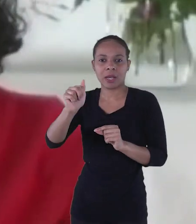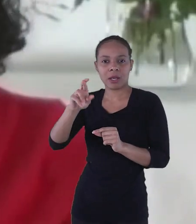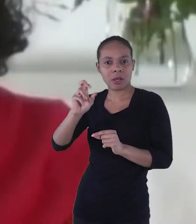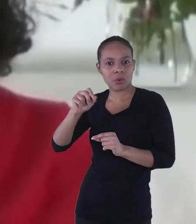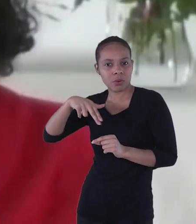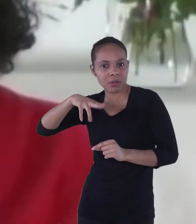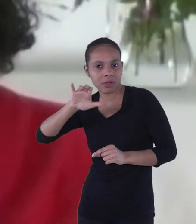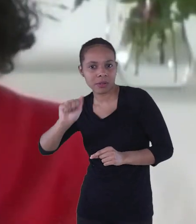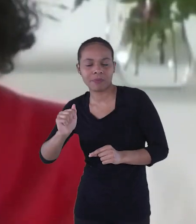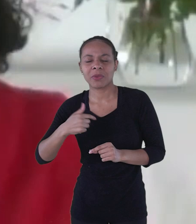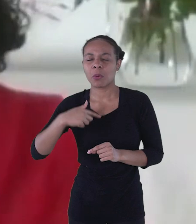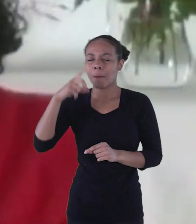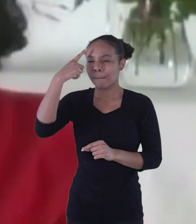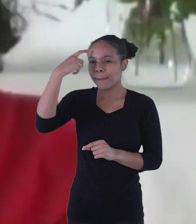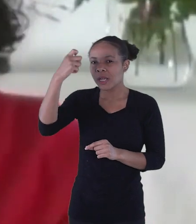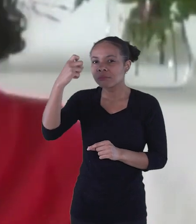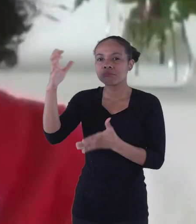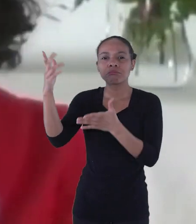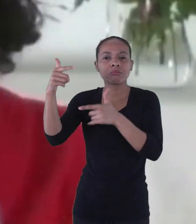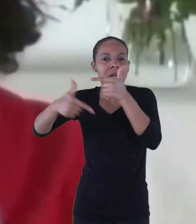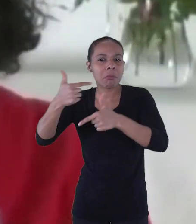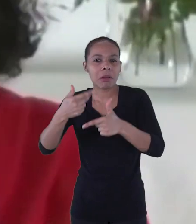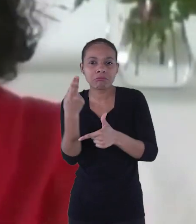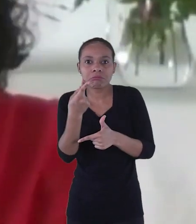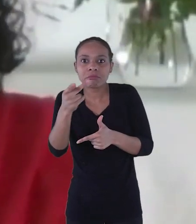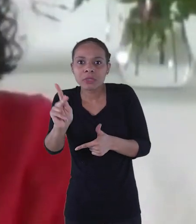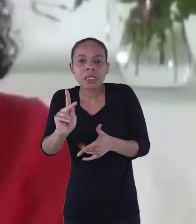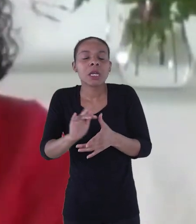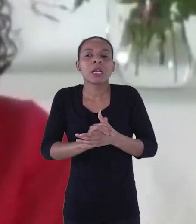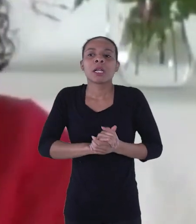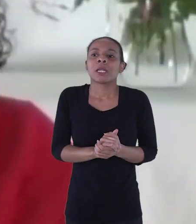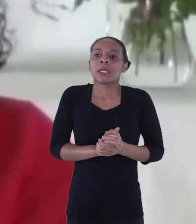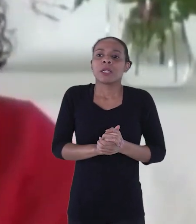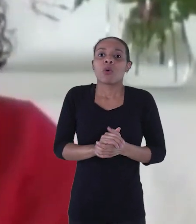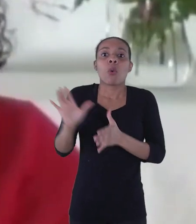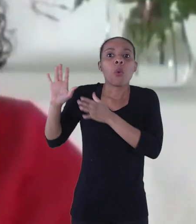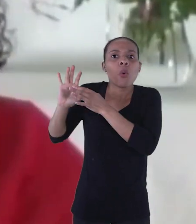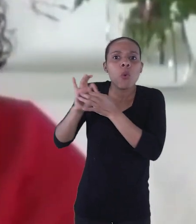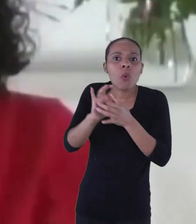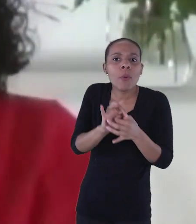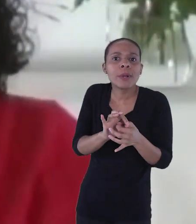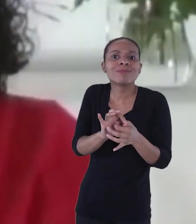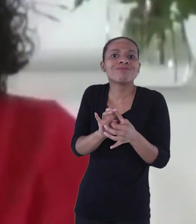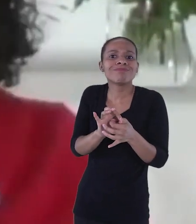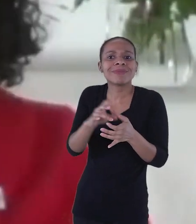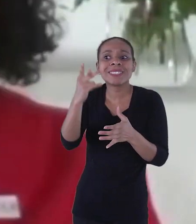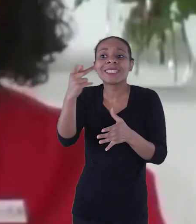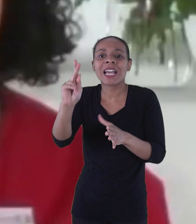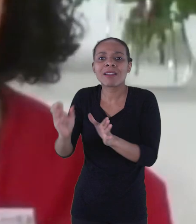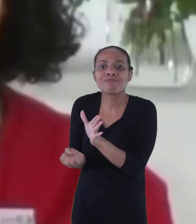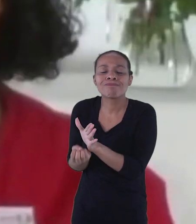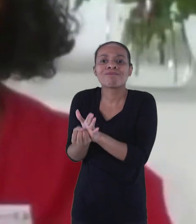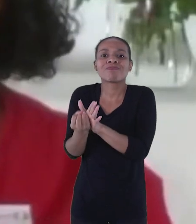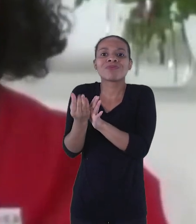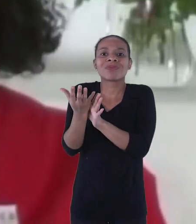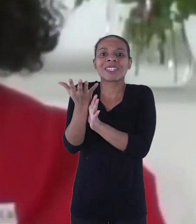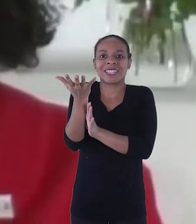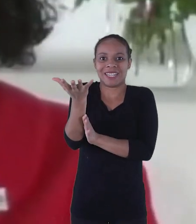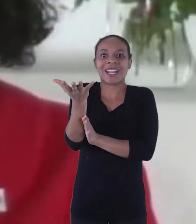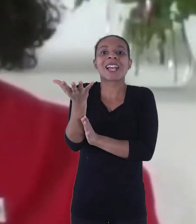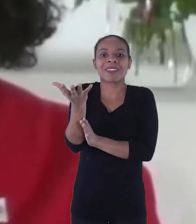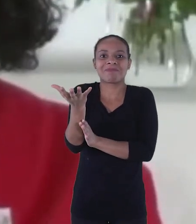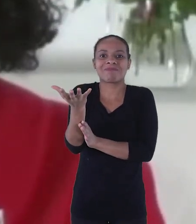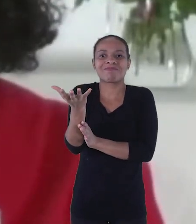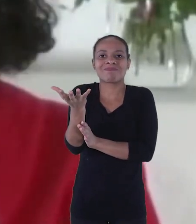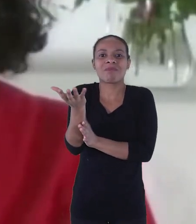início, uma coisa assim inexplicável no contexto em que ela surge e como ela surge. Primeiro, a